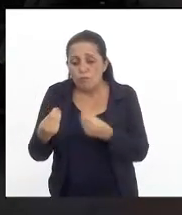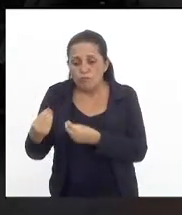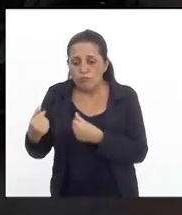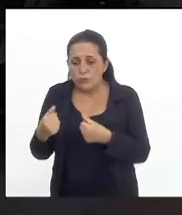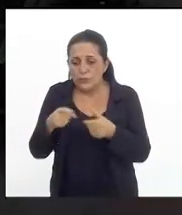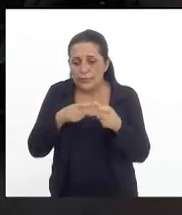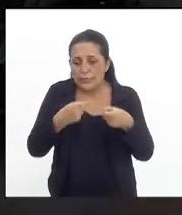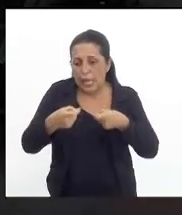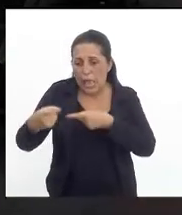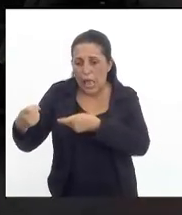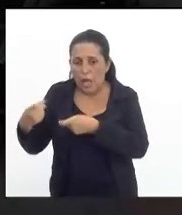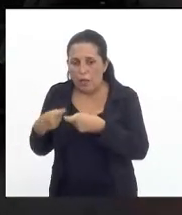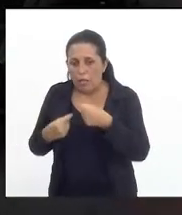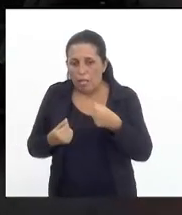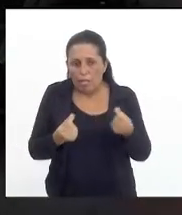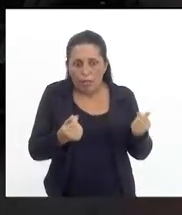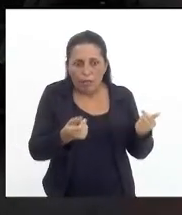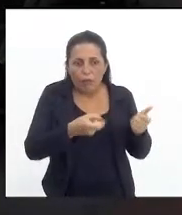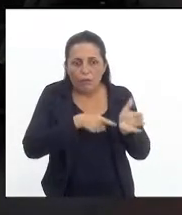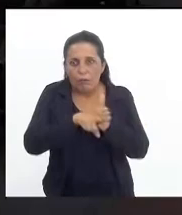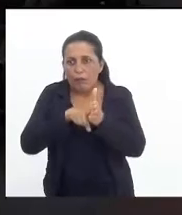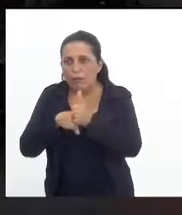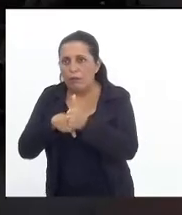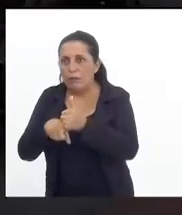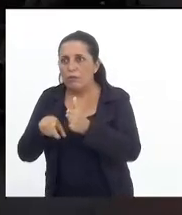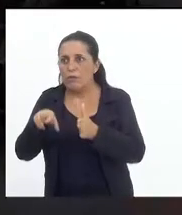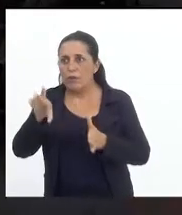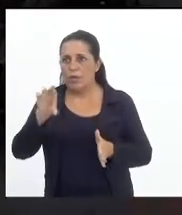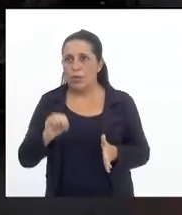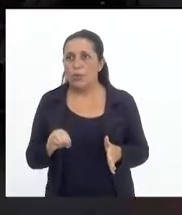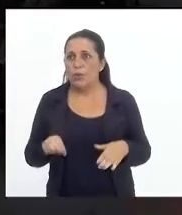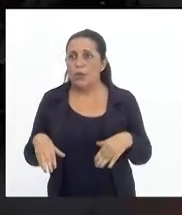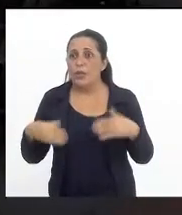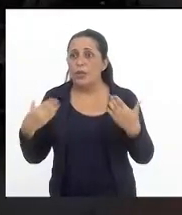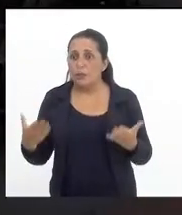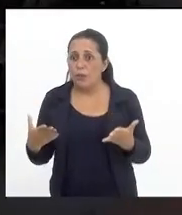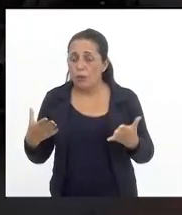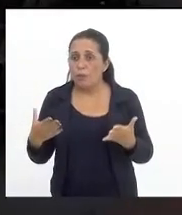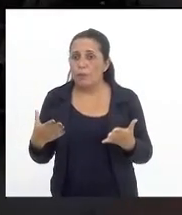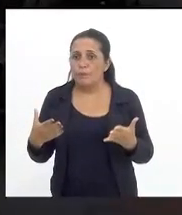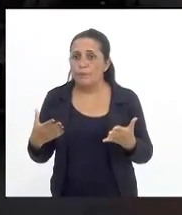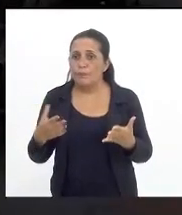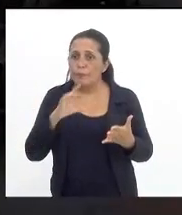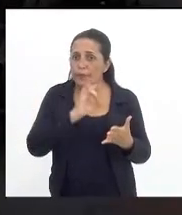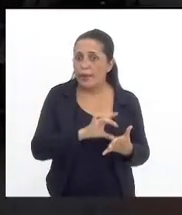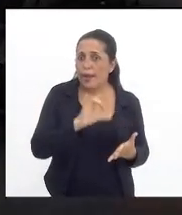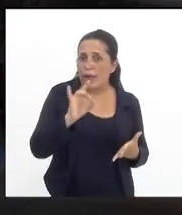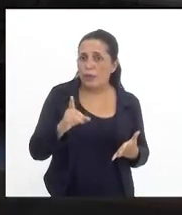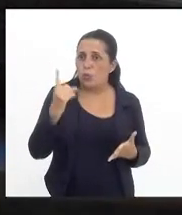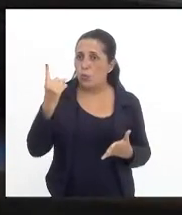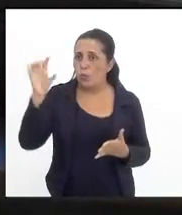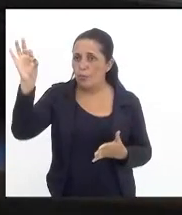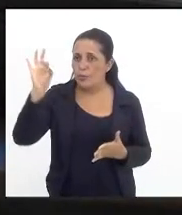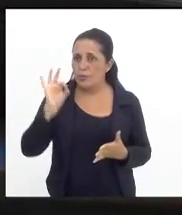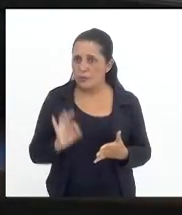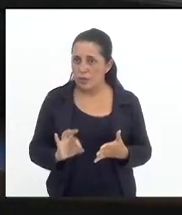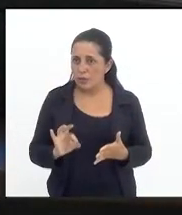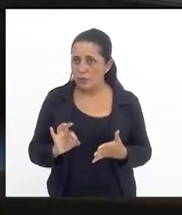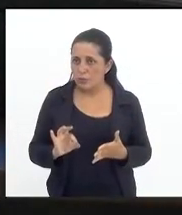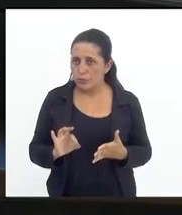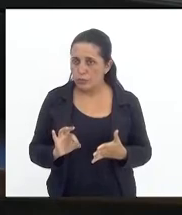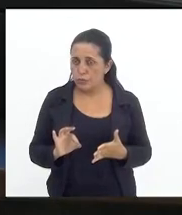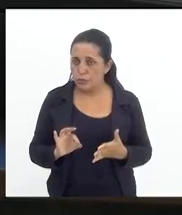fez mal e muito mais mal ao estado do Rio de Janeiro mas para cada em um por cento que eu Gere